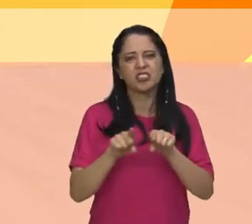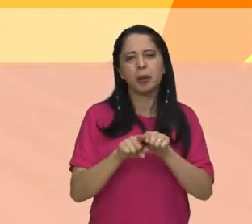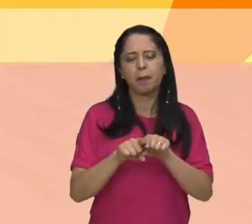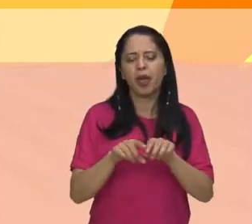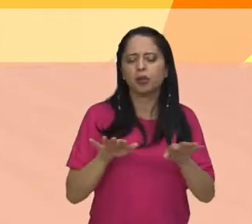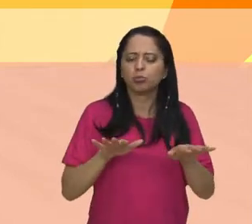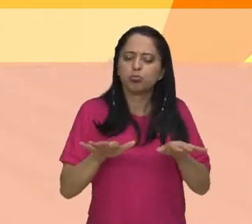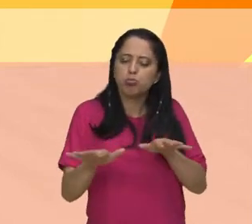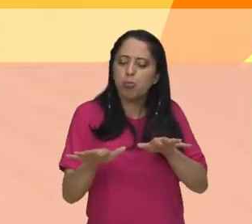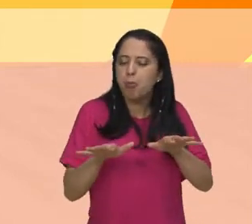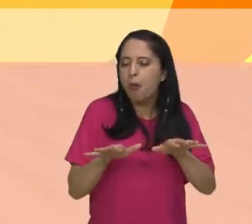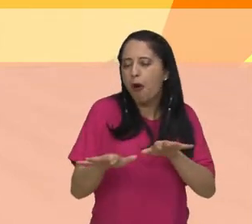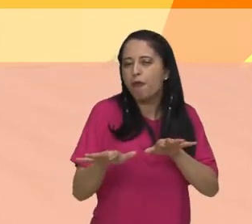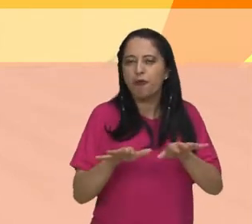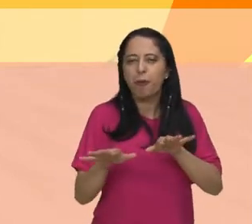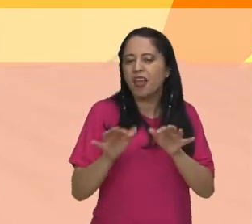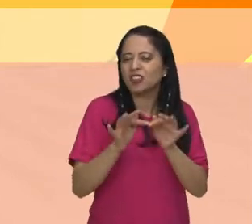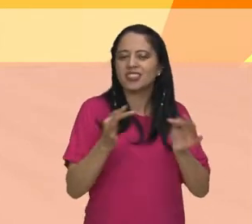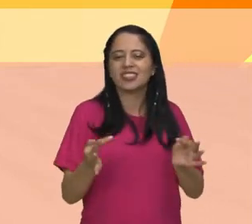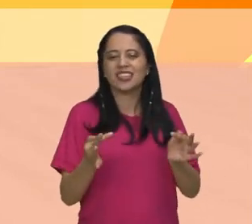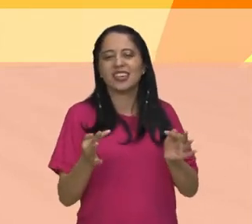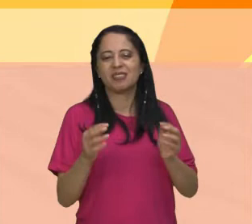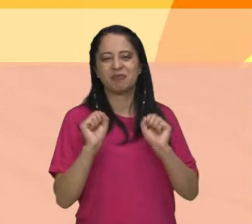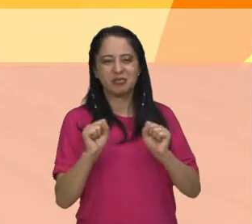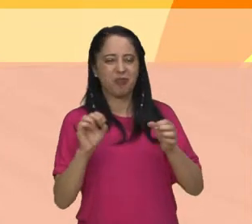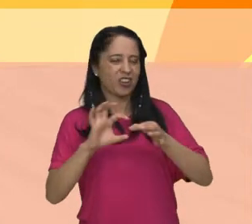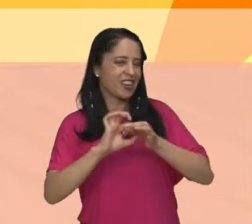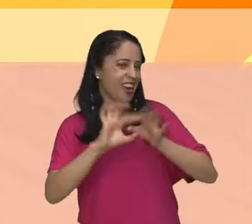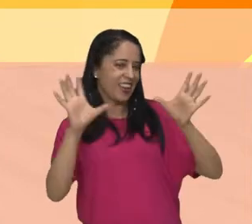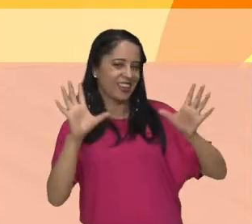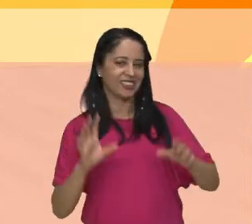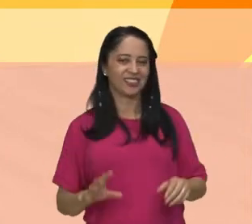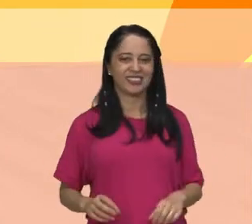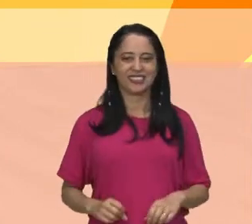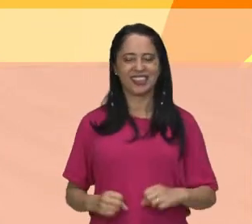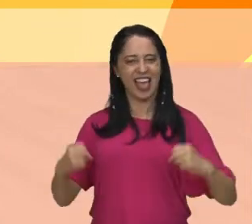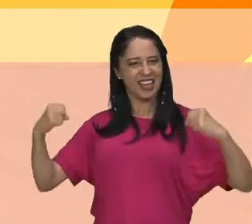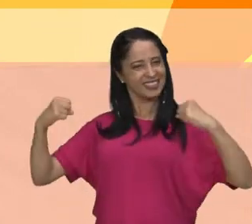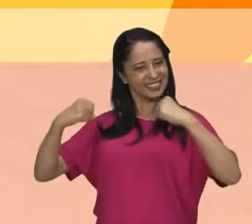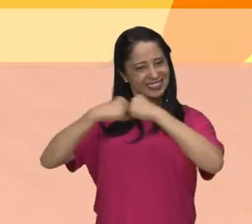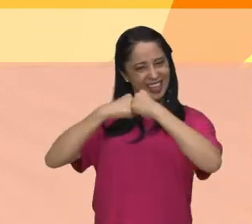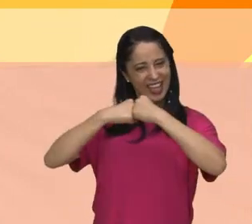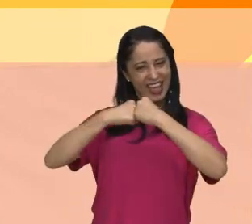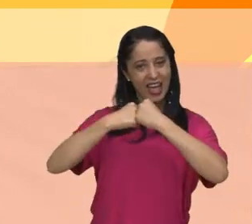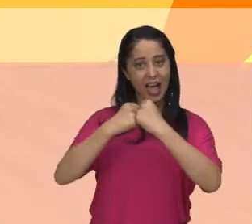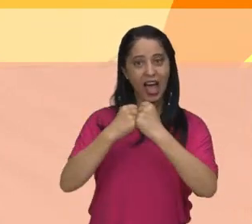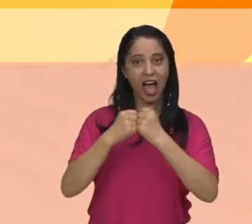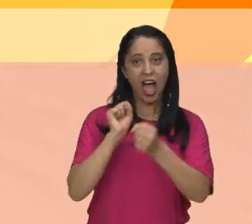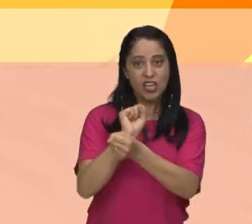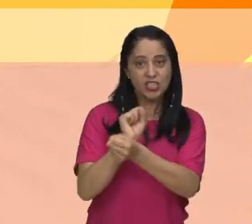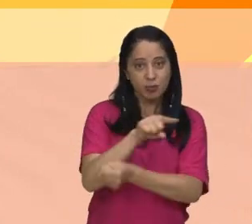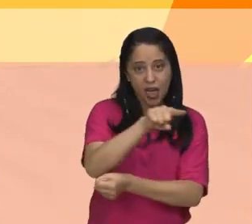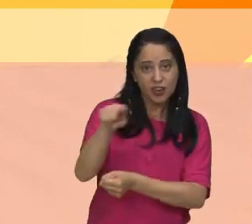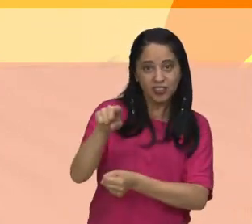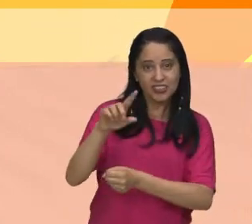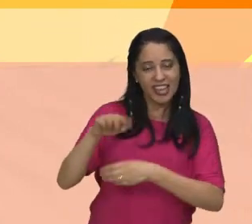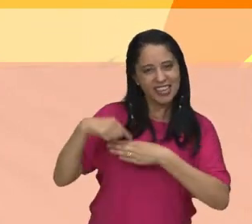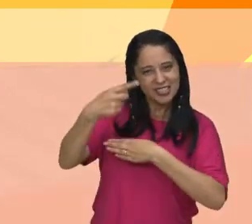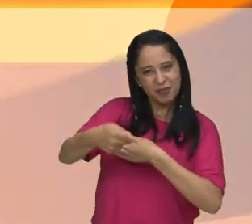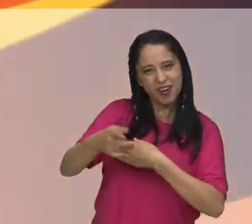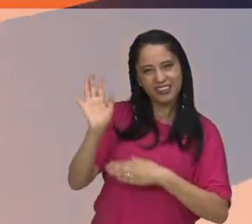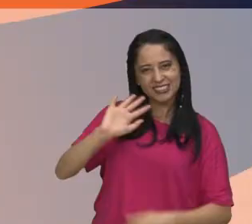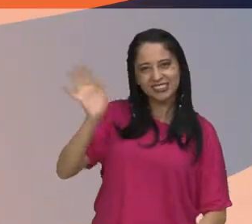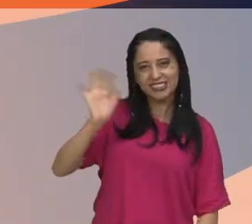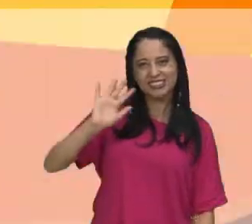os movimentos do piseiro, dançar e ser feliz. Tudo bem? Valeu, Jaque! Esperamos vocês até a próxima!